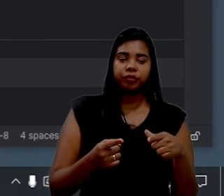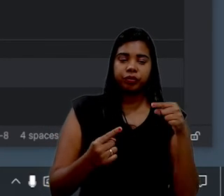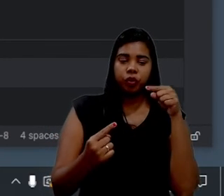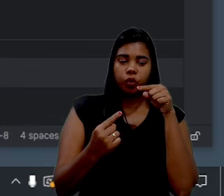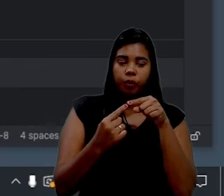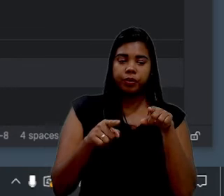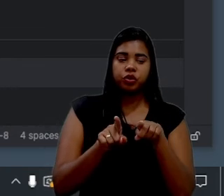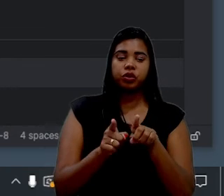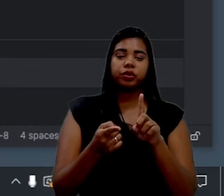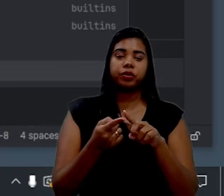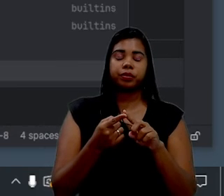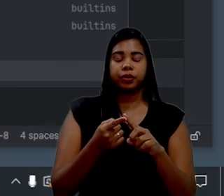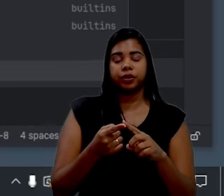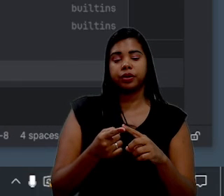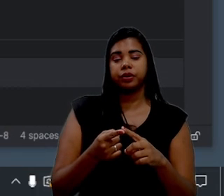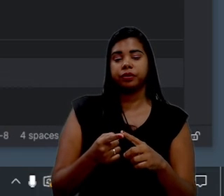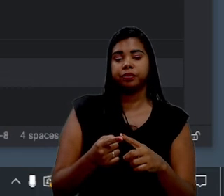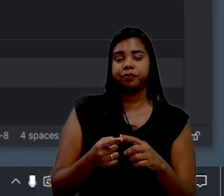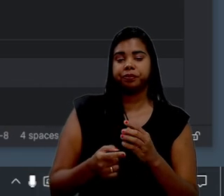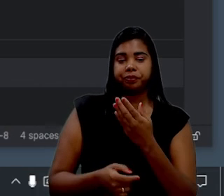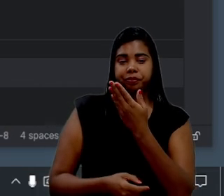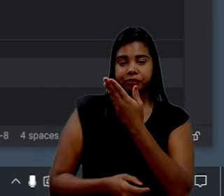objeto, né, cria outra classe dentro.